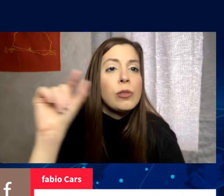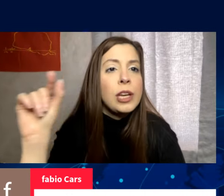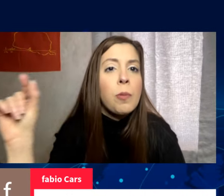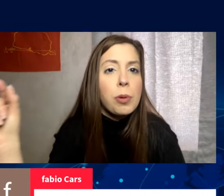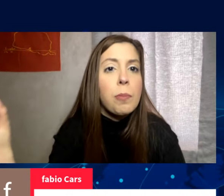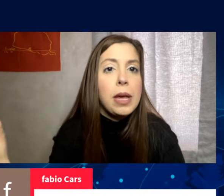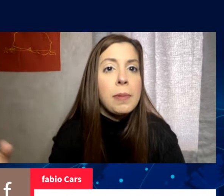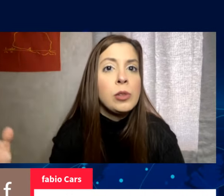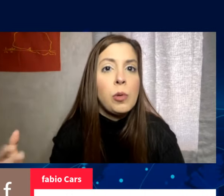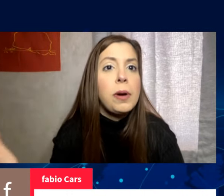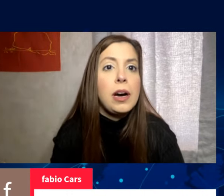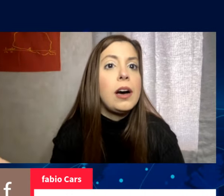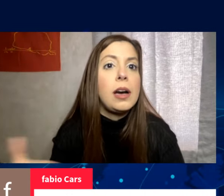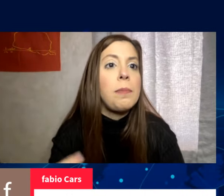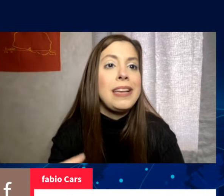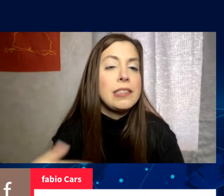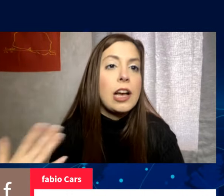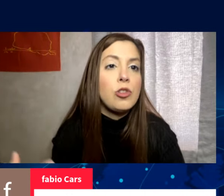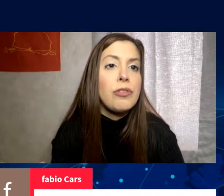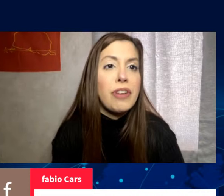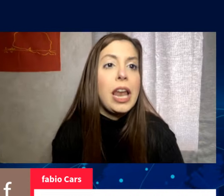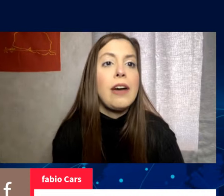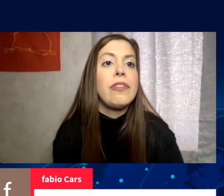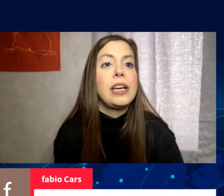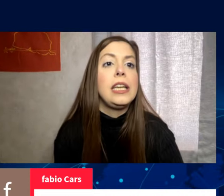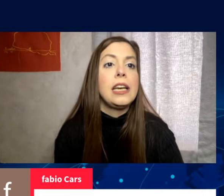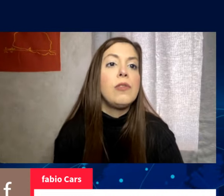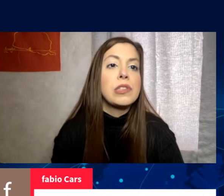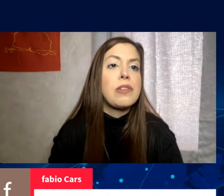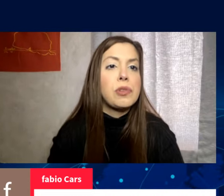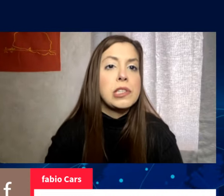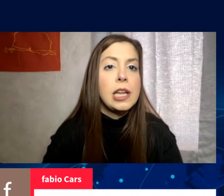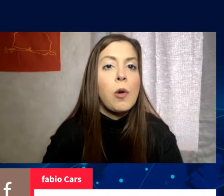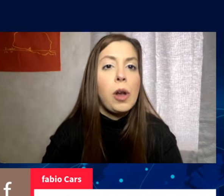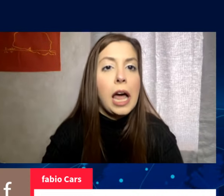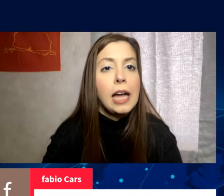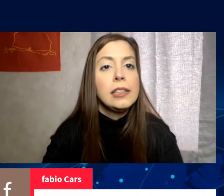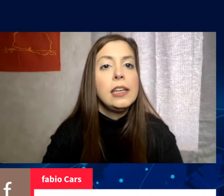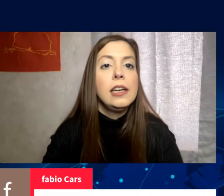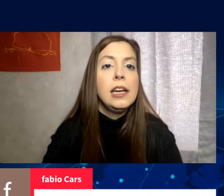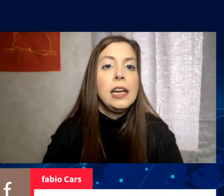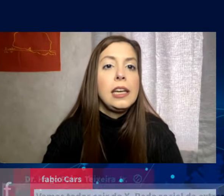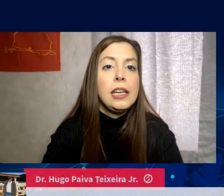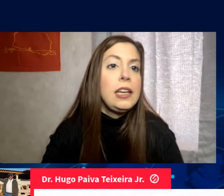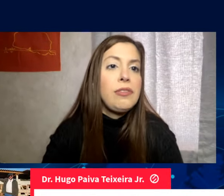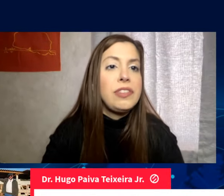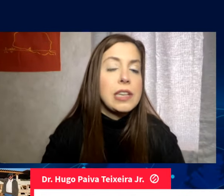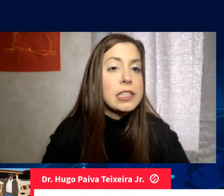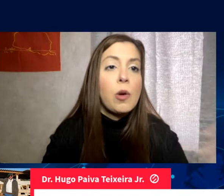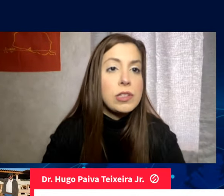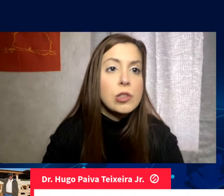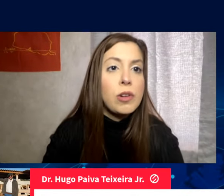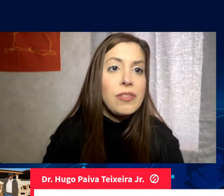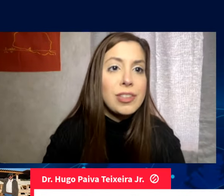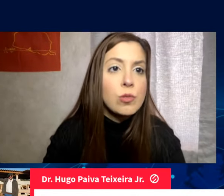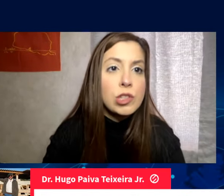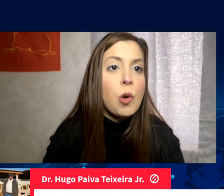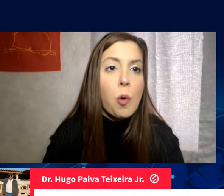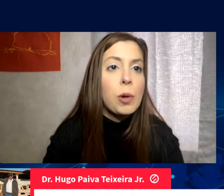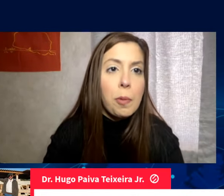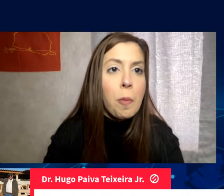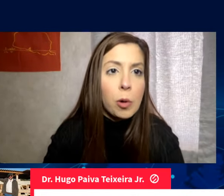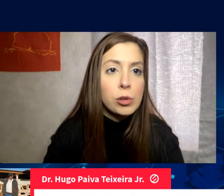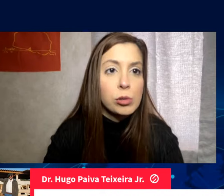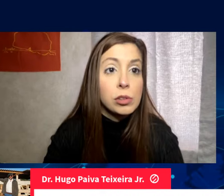não viram nenhum problema numa mensagem que falava: ah, queria que você fosse degolada e fizessem coisas horríveis com o